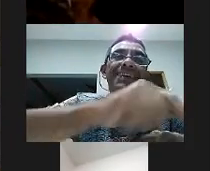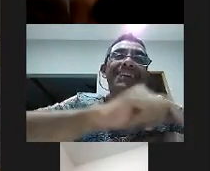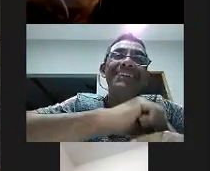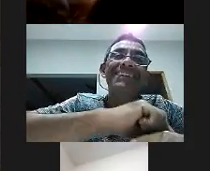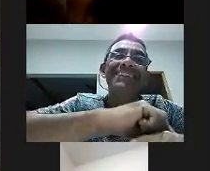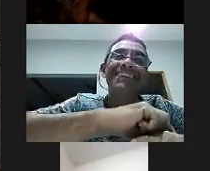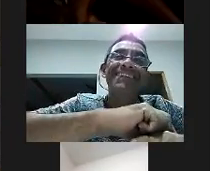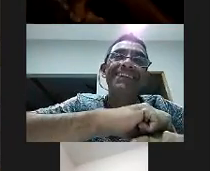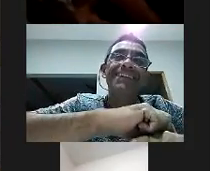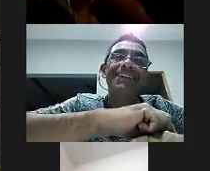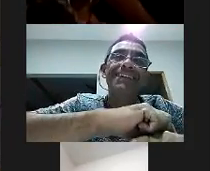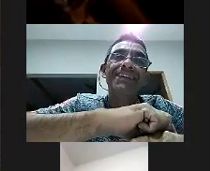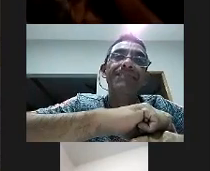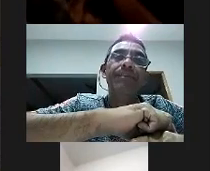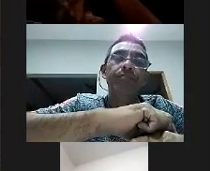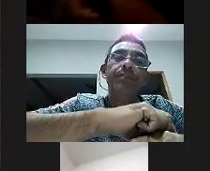Ela vai cair de novo?